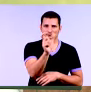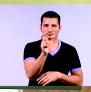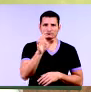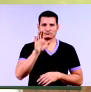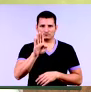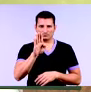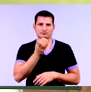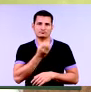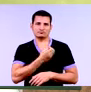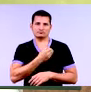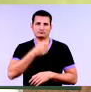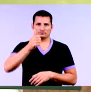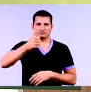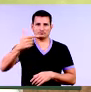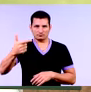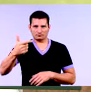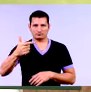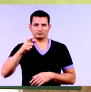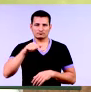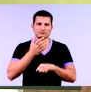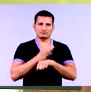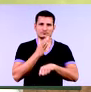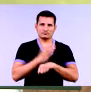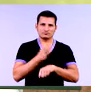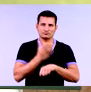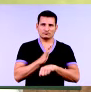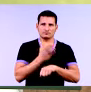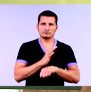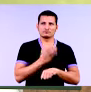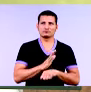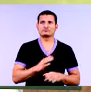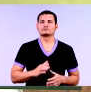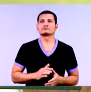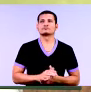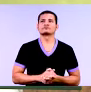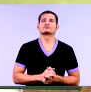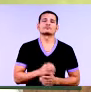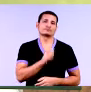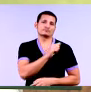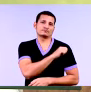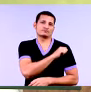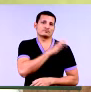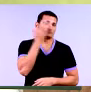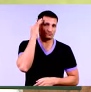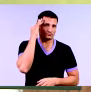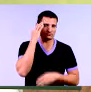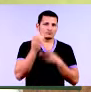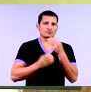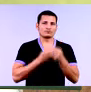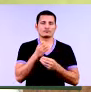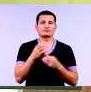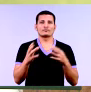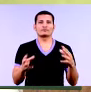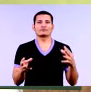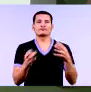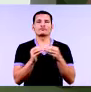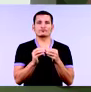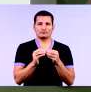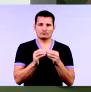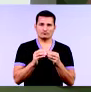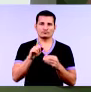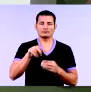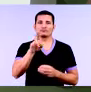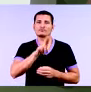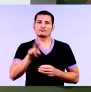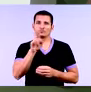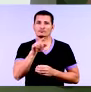12. Isso aí é um exercício que exigiu que o aluno entendesse sobre concatenação, professor, que é justamente a utilização